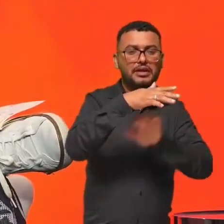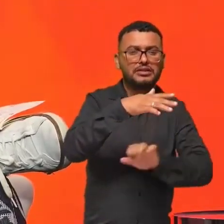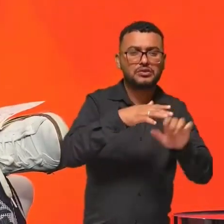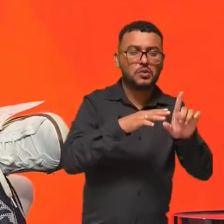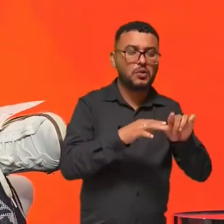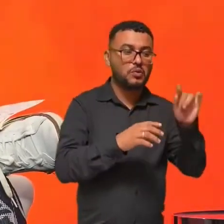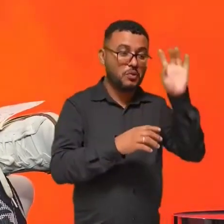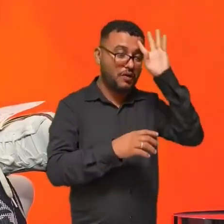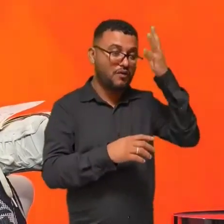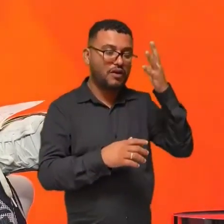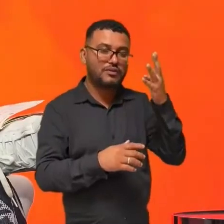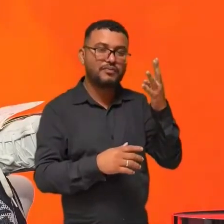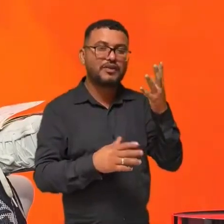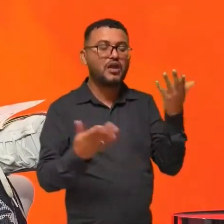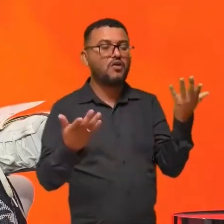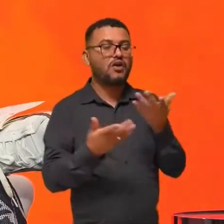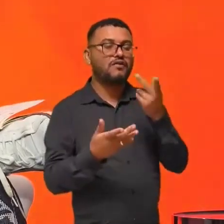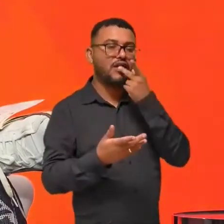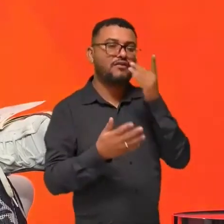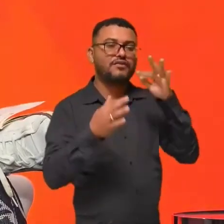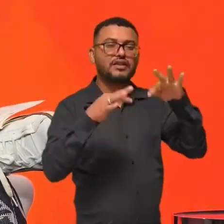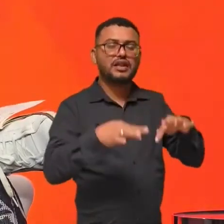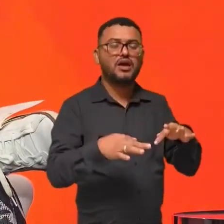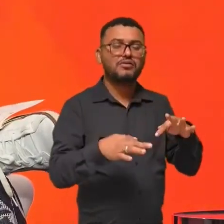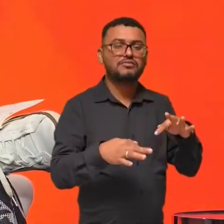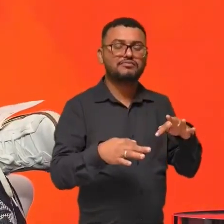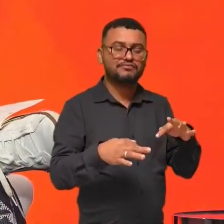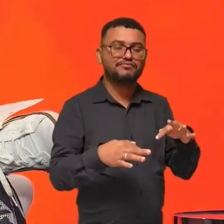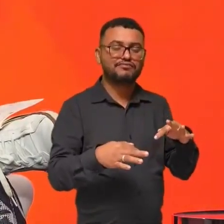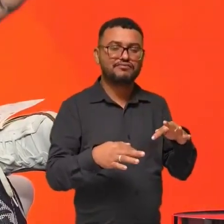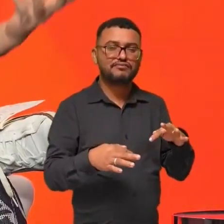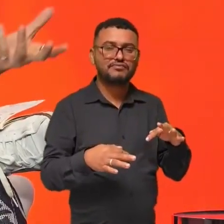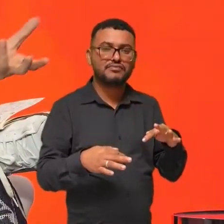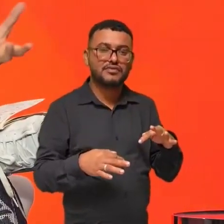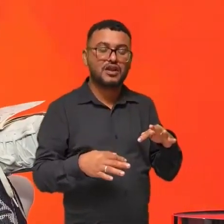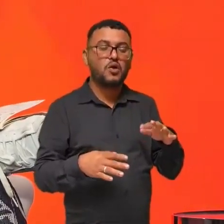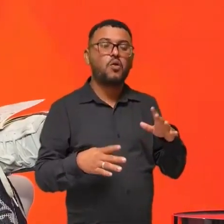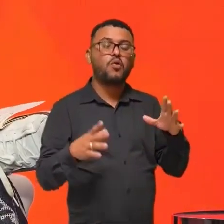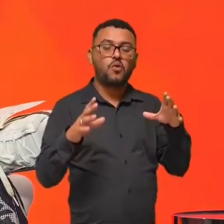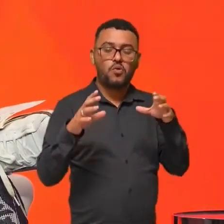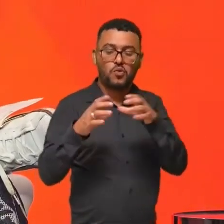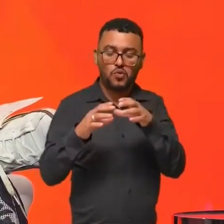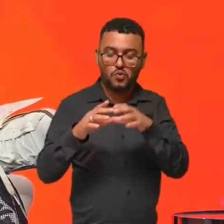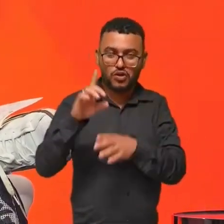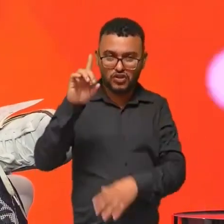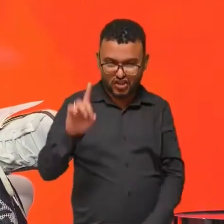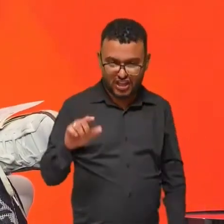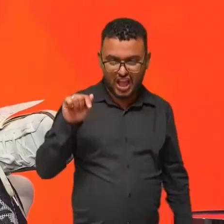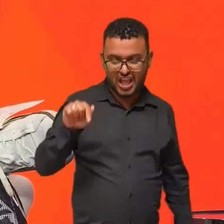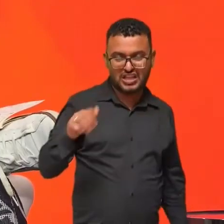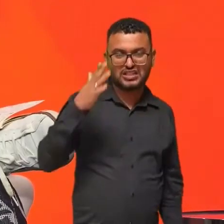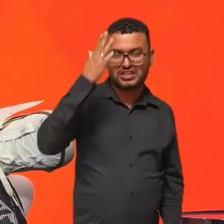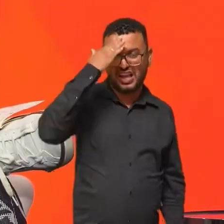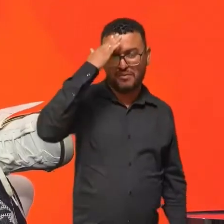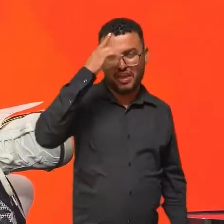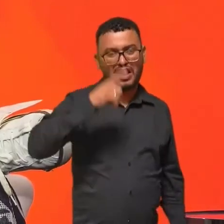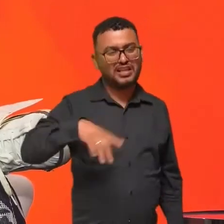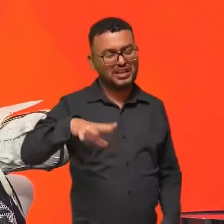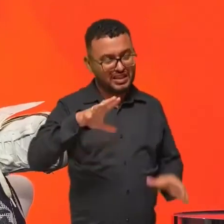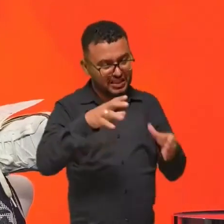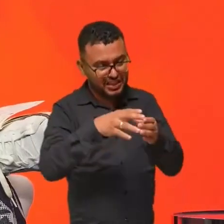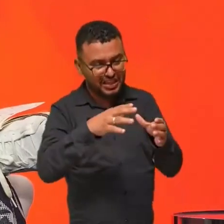com esse sentido de fala, porque a direita também entende isso. Ela predomina nas redes, ela está nos veículos de